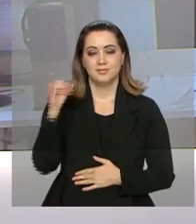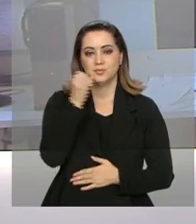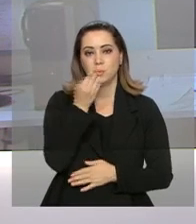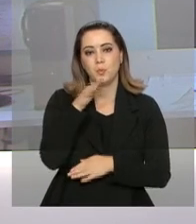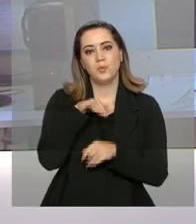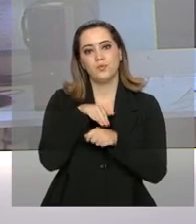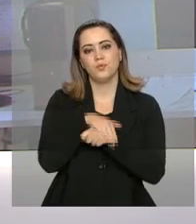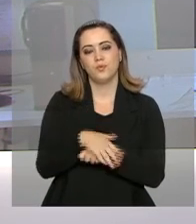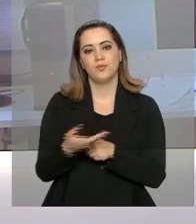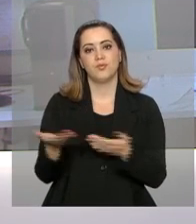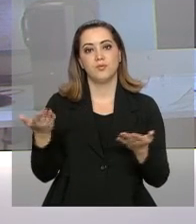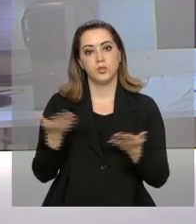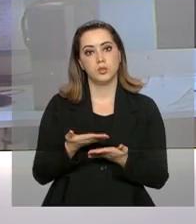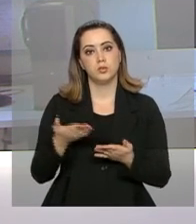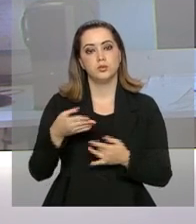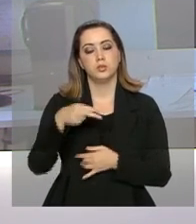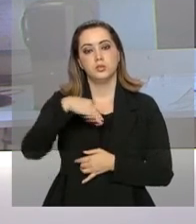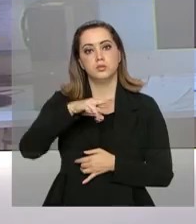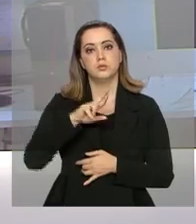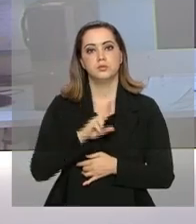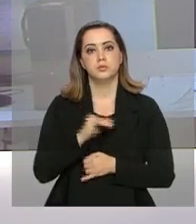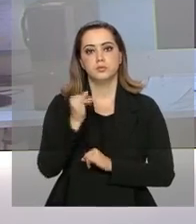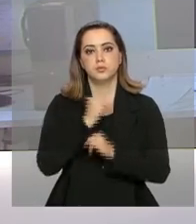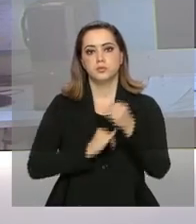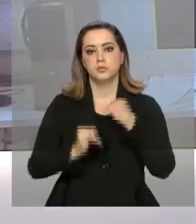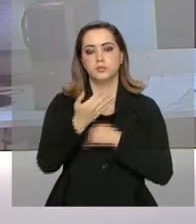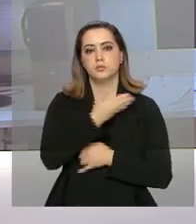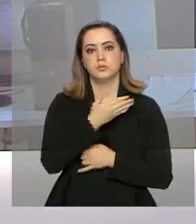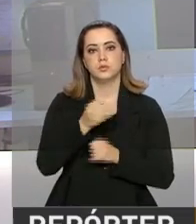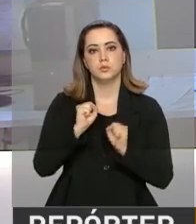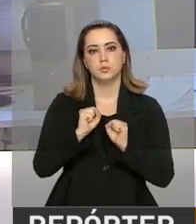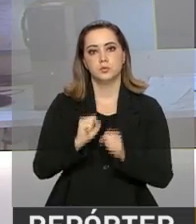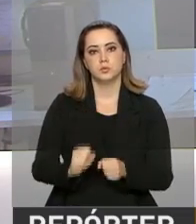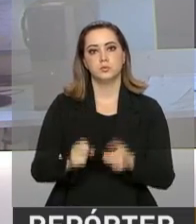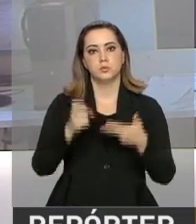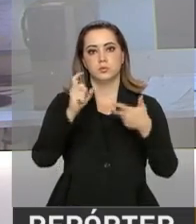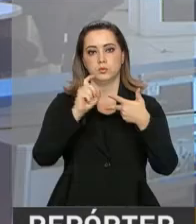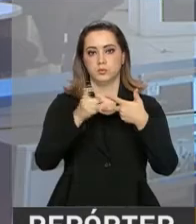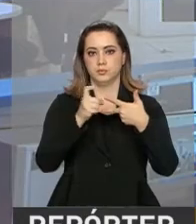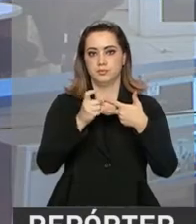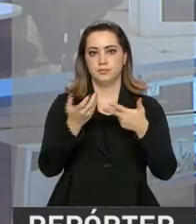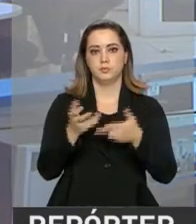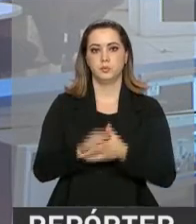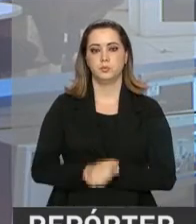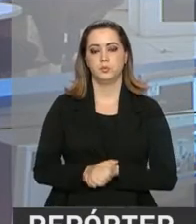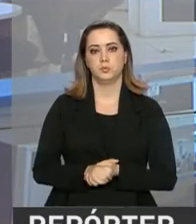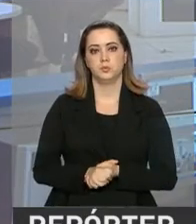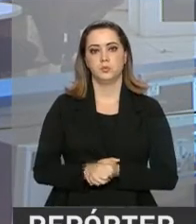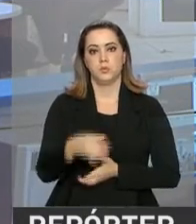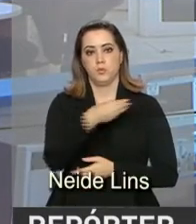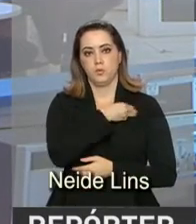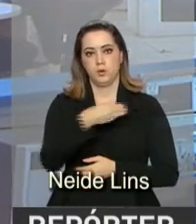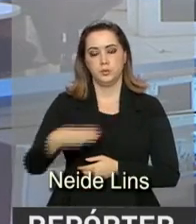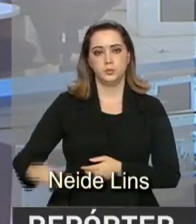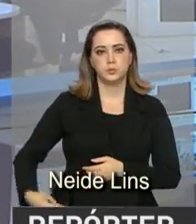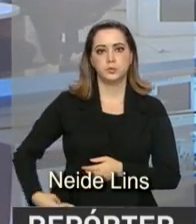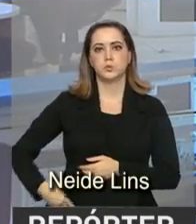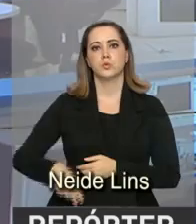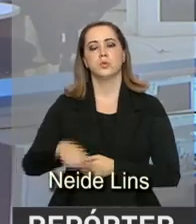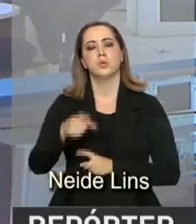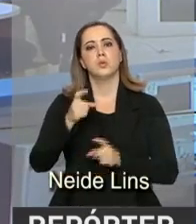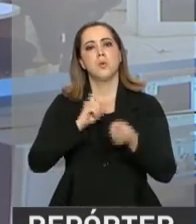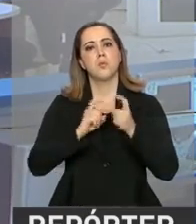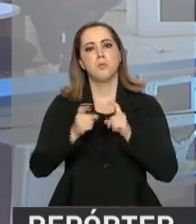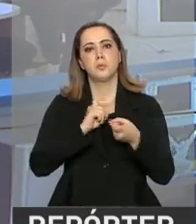Olá, boa noite. Estamos de volta com o repórter NBR e as notícias do Poder Executivo Federal. O ministro da Fazenda, Henrique Meirelles,